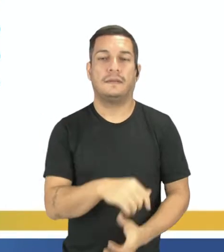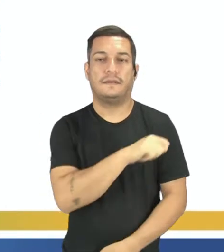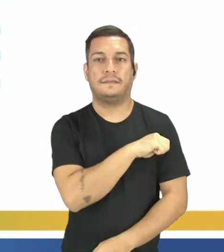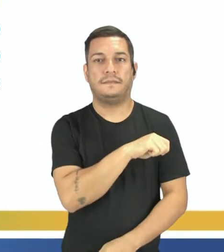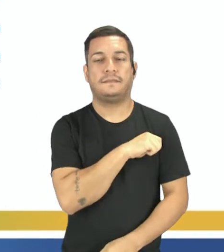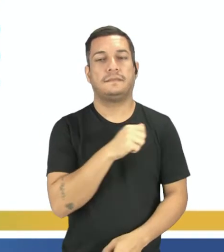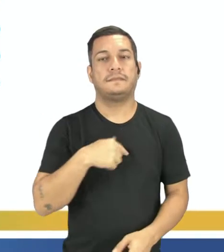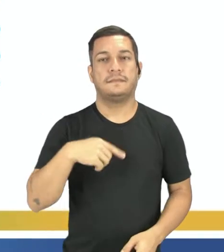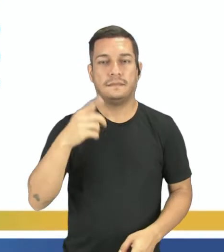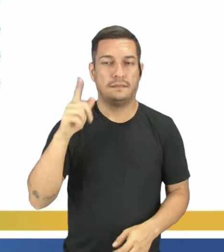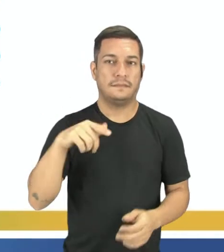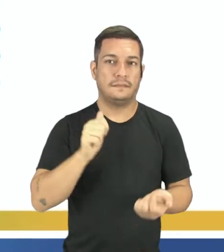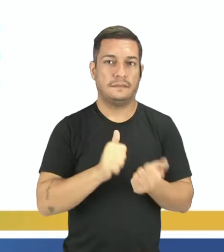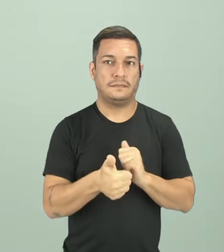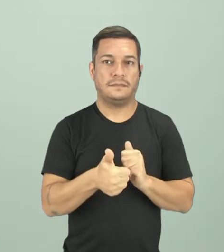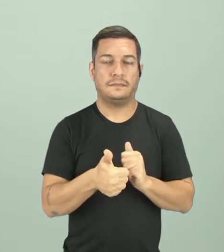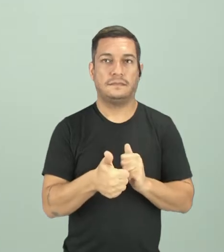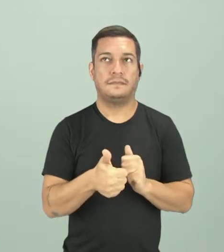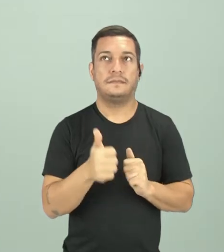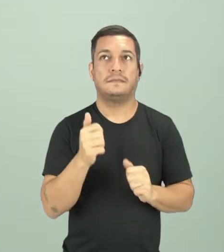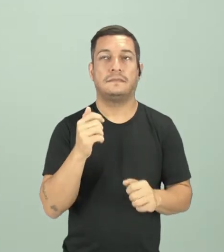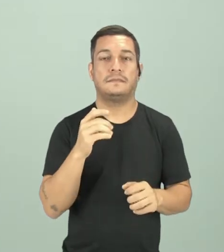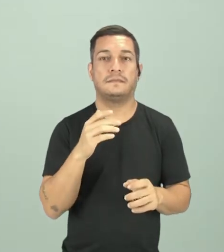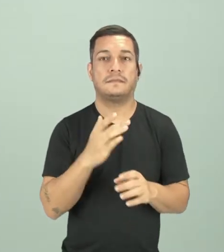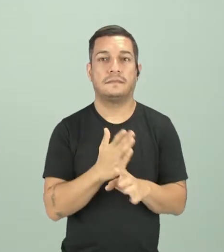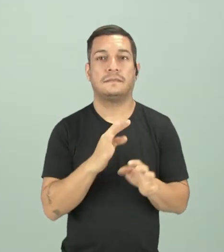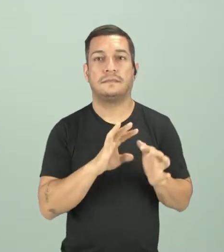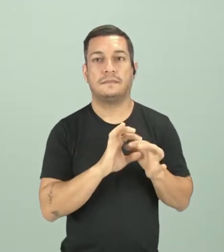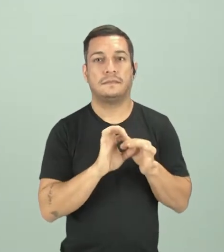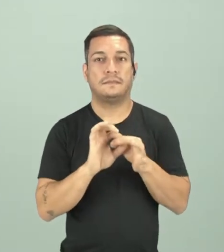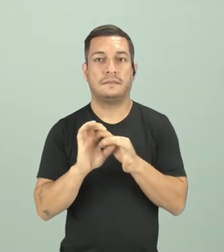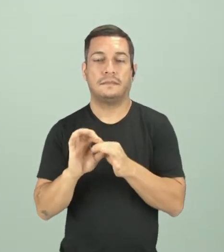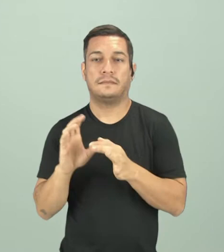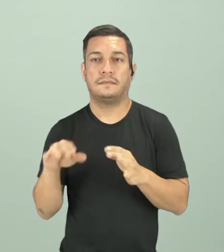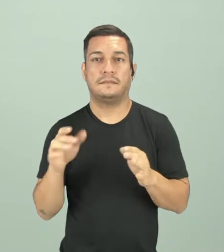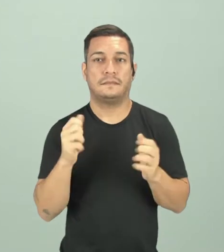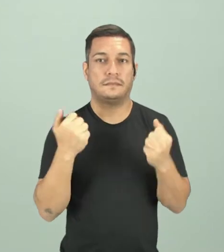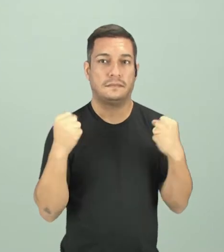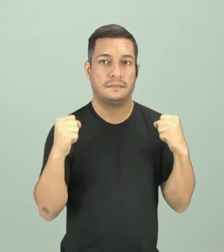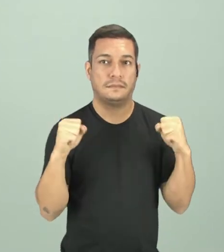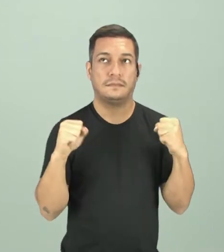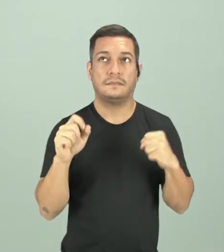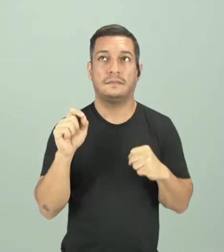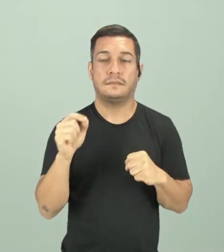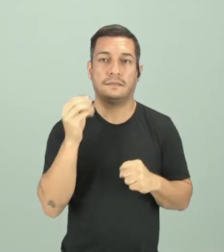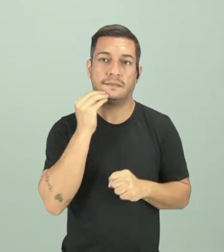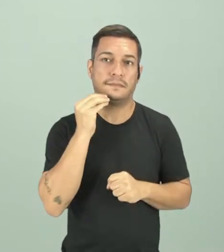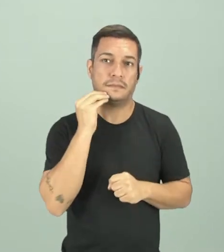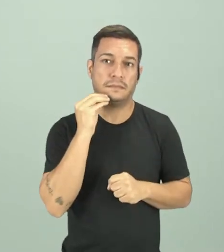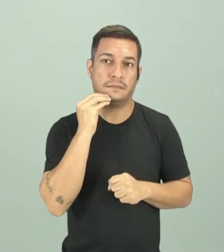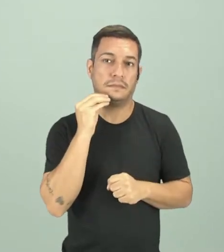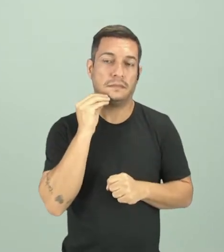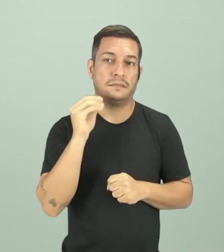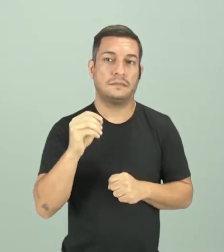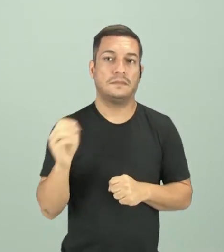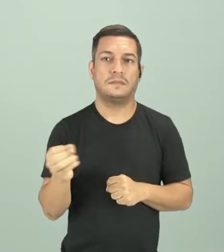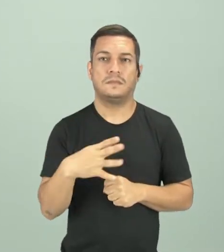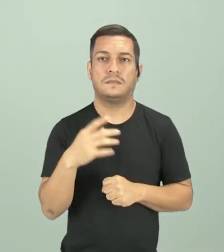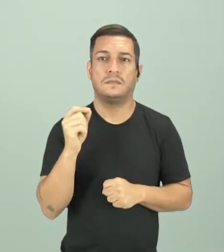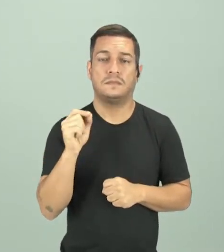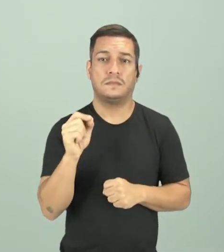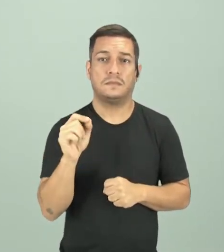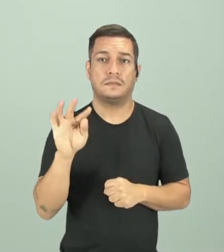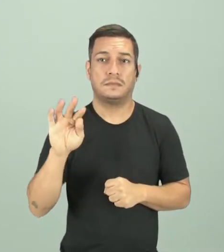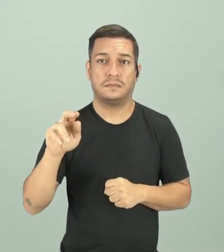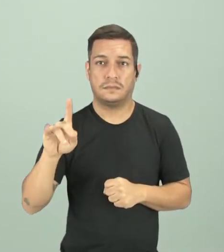aluno atleta, devido a esse contexto aí, que a educação física ela buscou uma nova tendência,